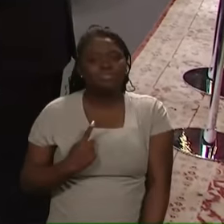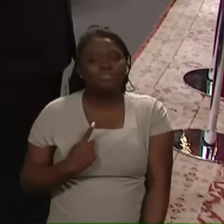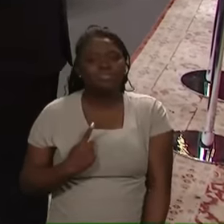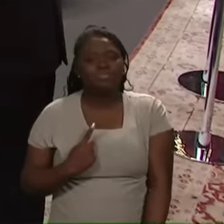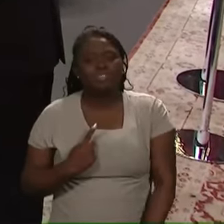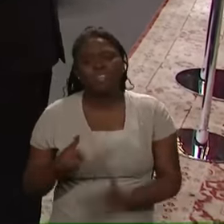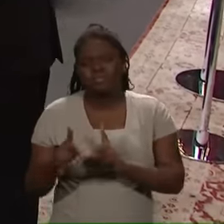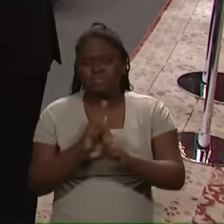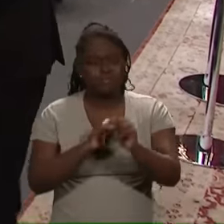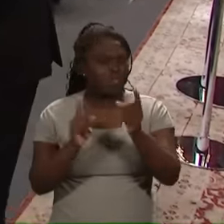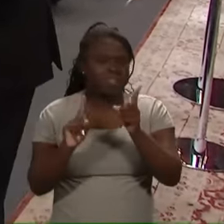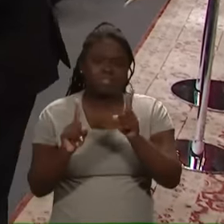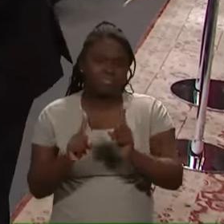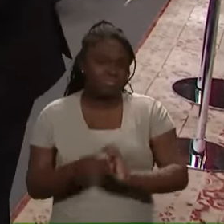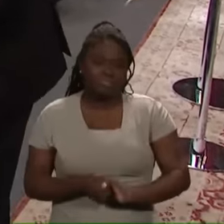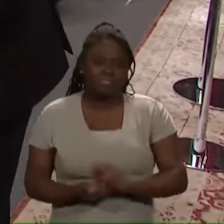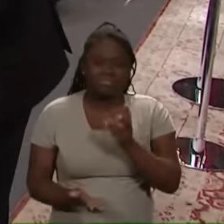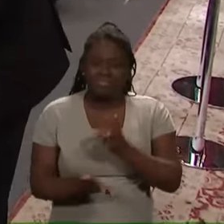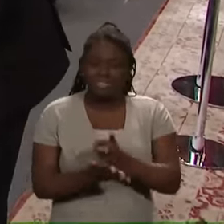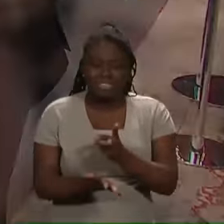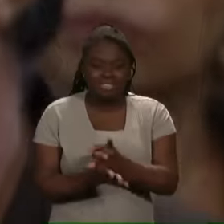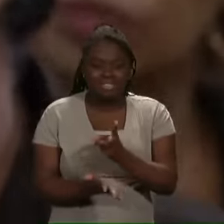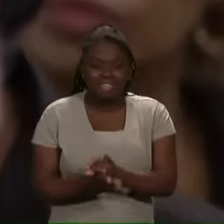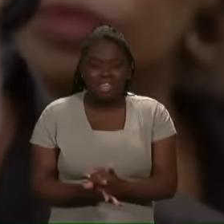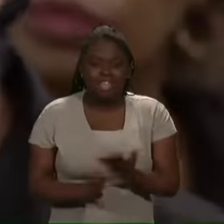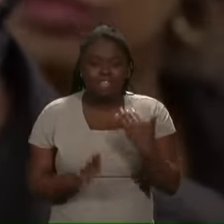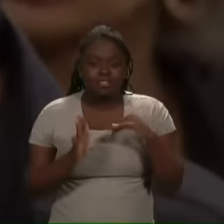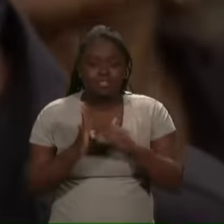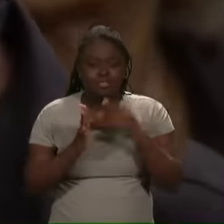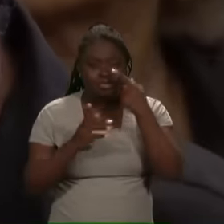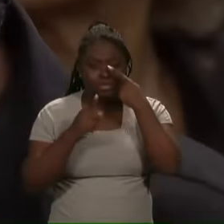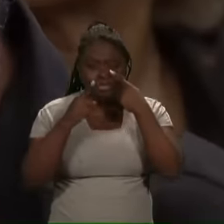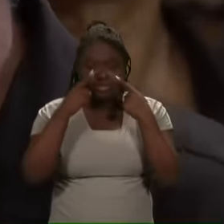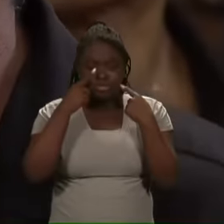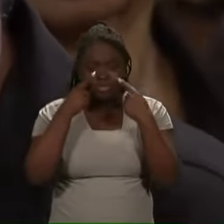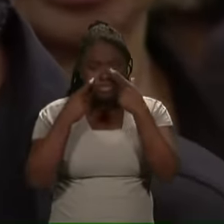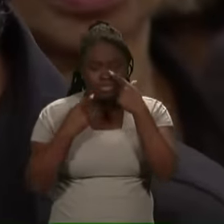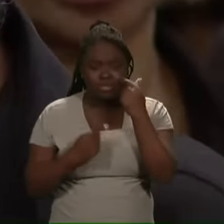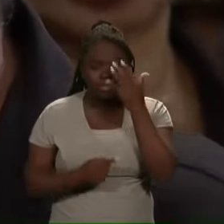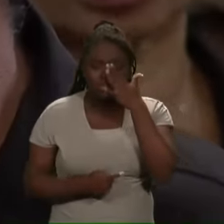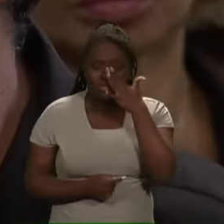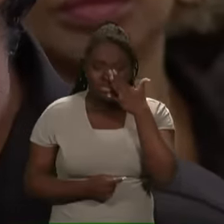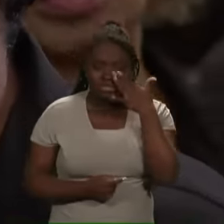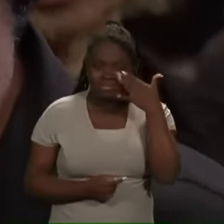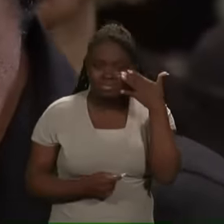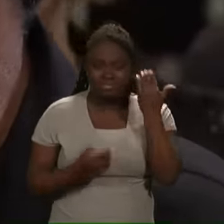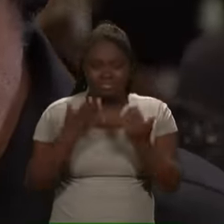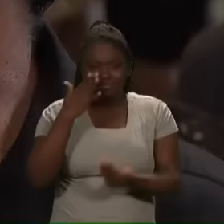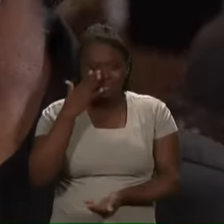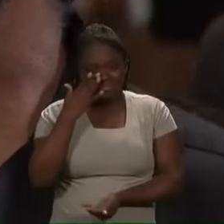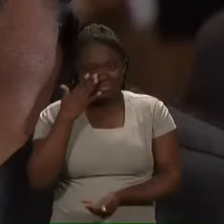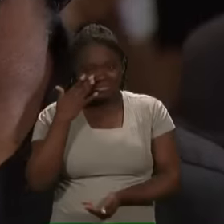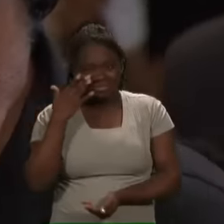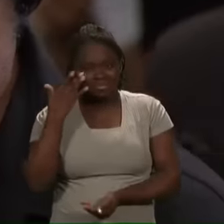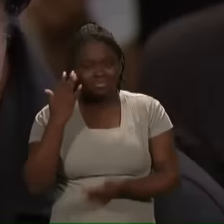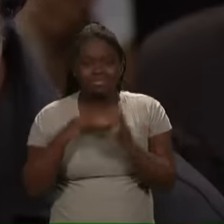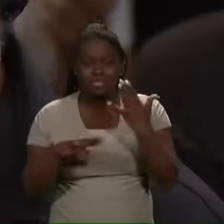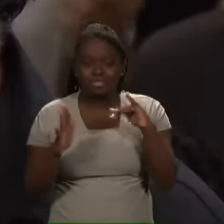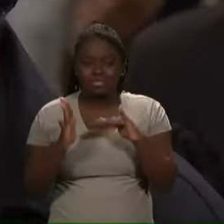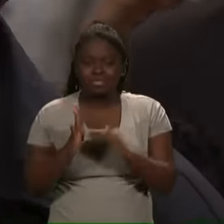Não vai sair mais, não. Ele vai enxugar dos nossos olhos toda lágrima, sabe? Tudo é